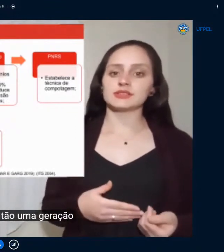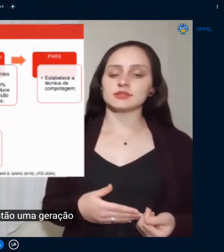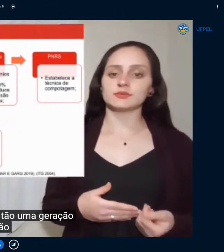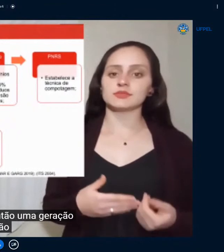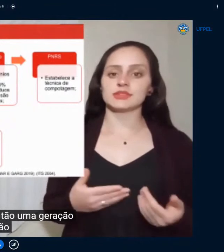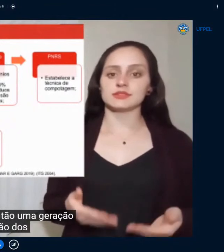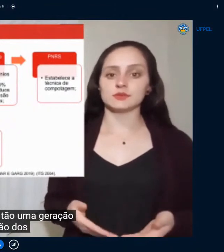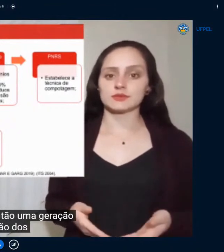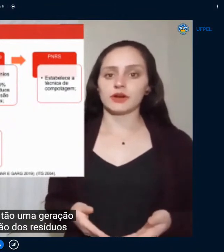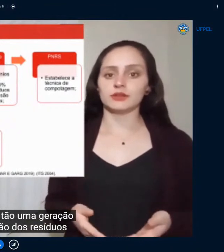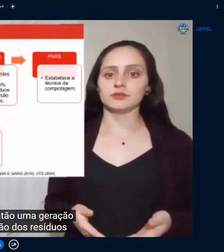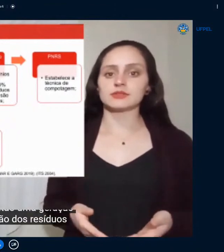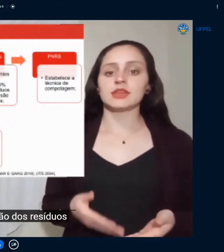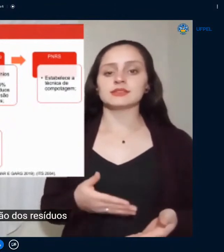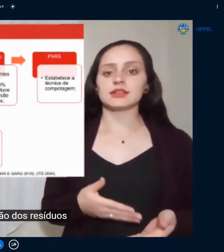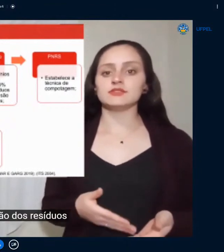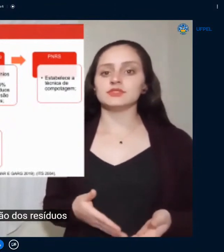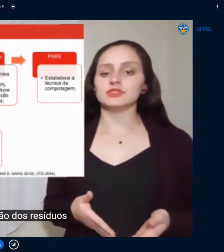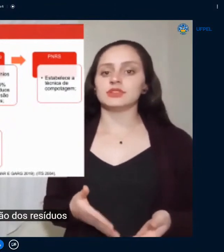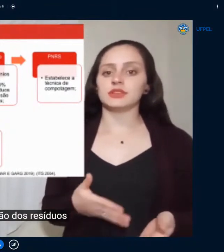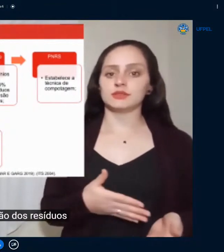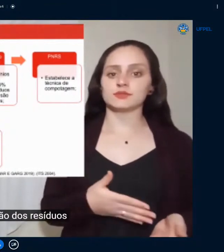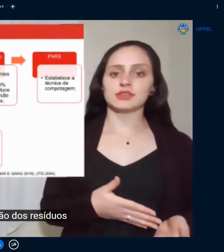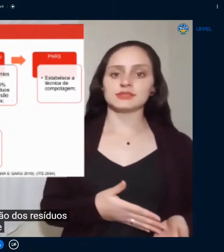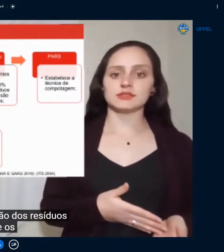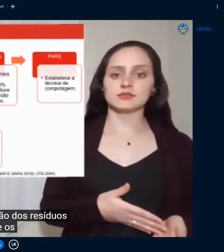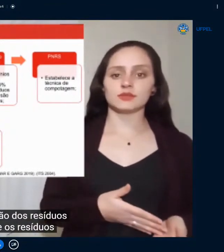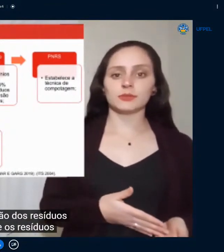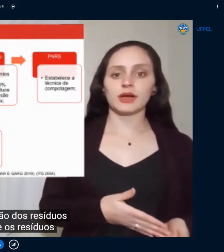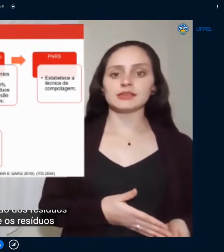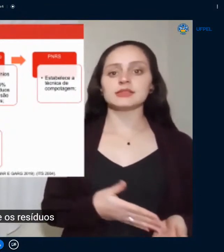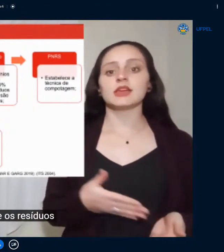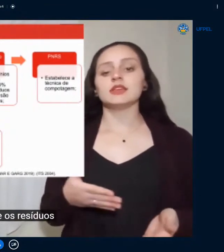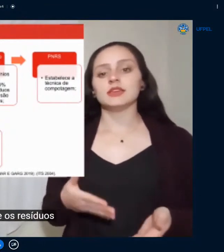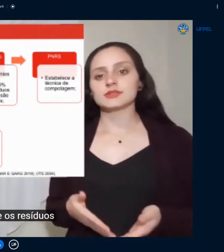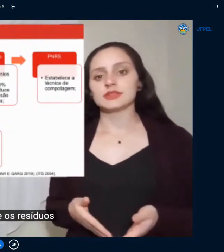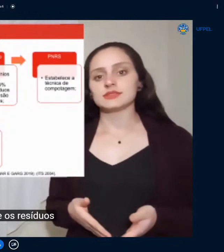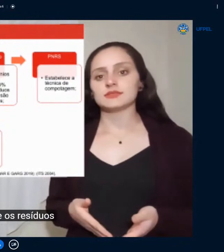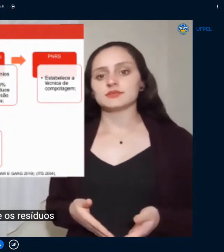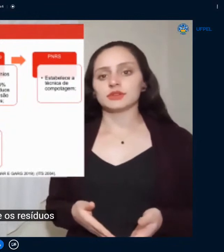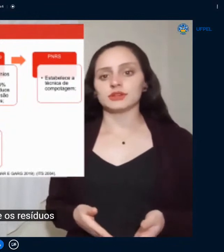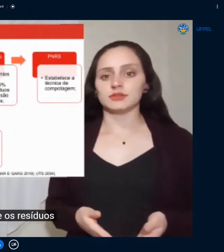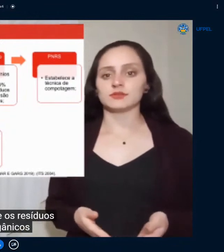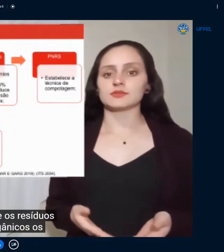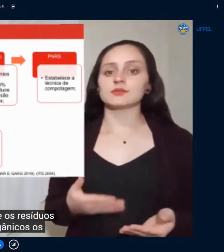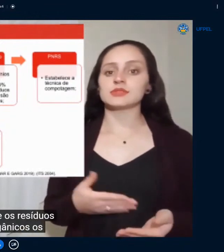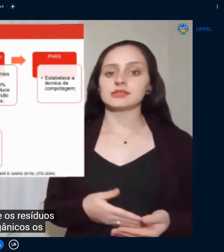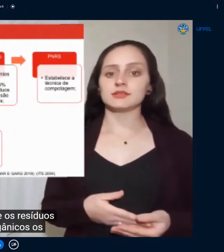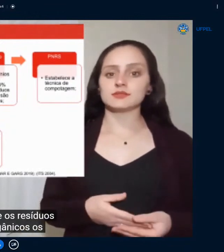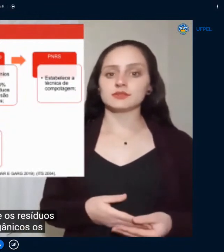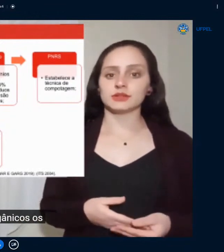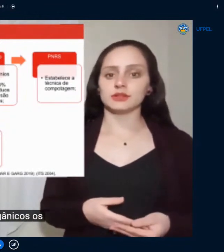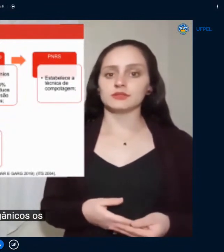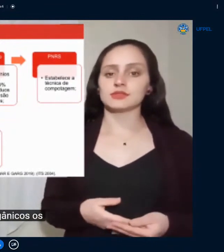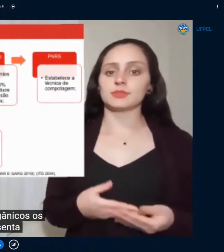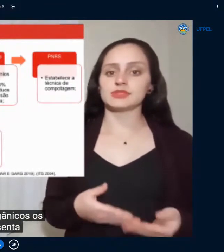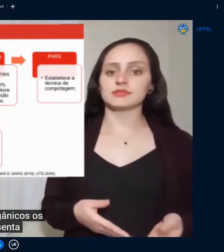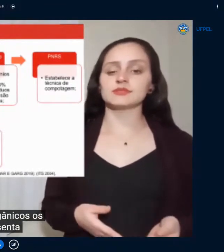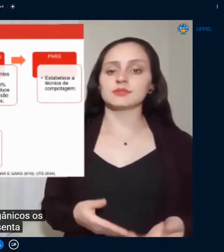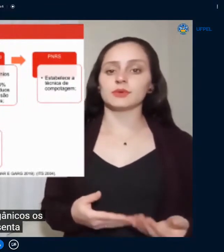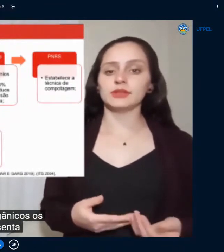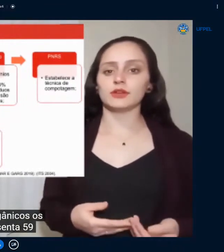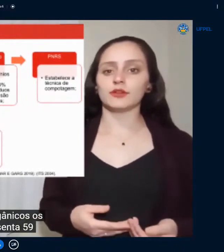Essa geração dos resíduos sólidos está dividida entre os resíduos normais e os resíduos orgânicos. Os resíduos